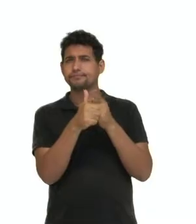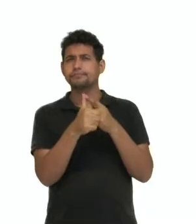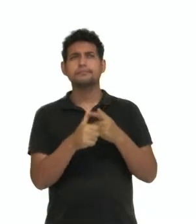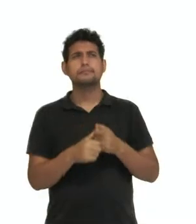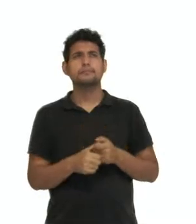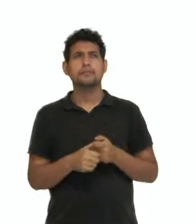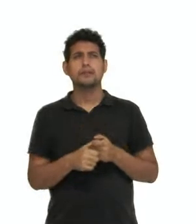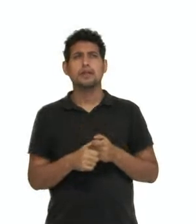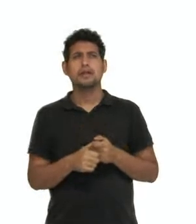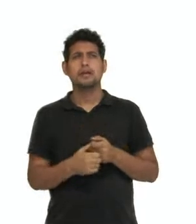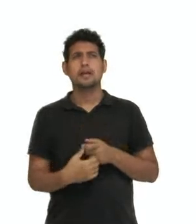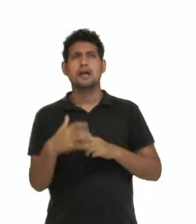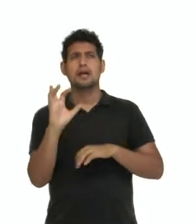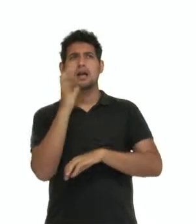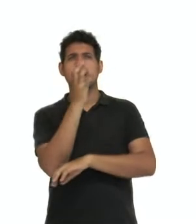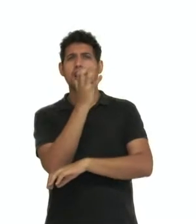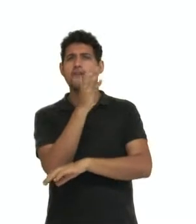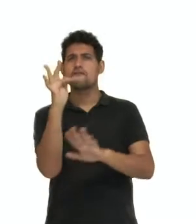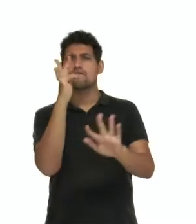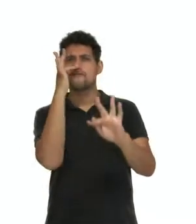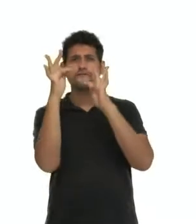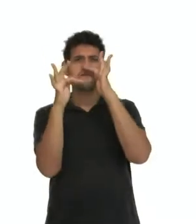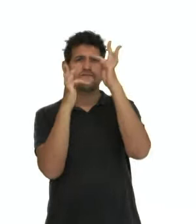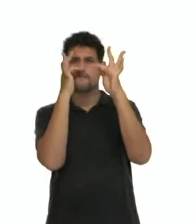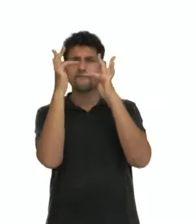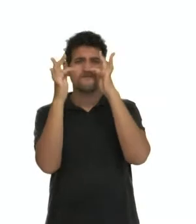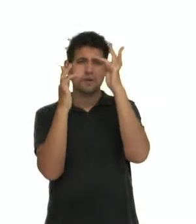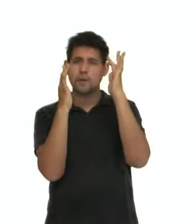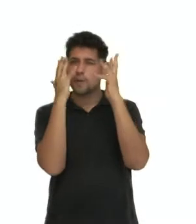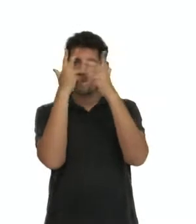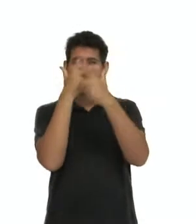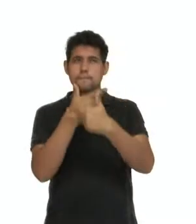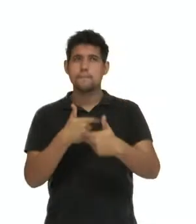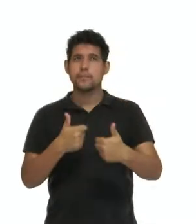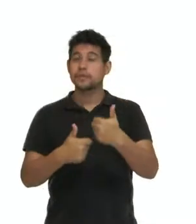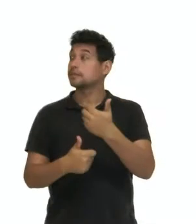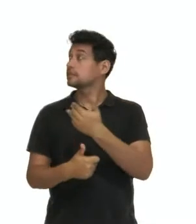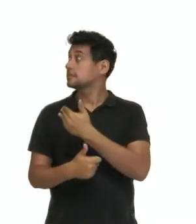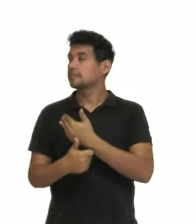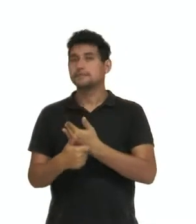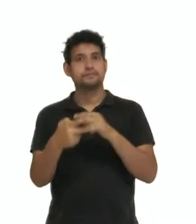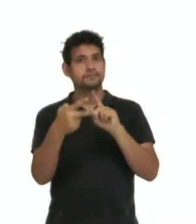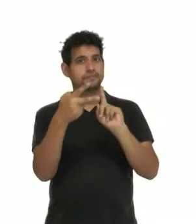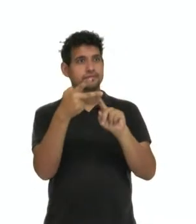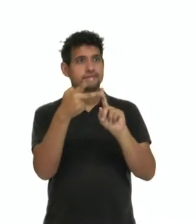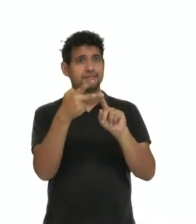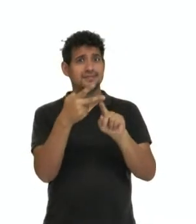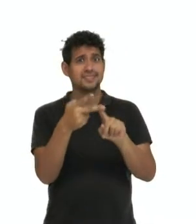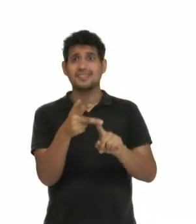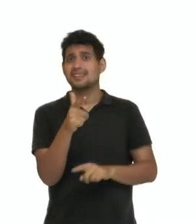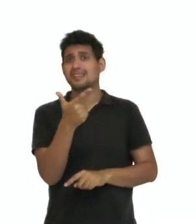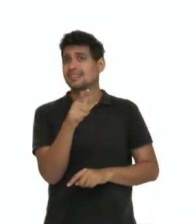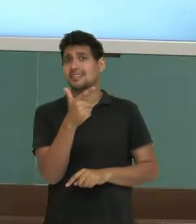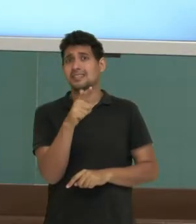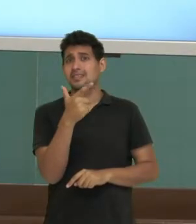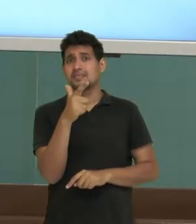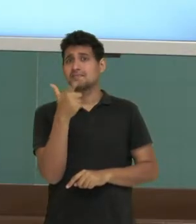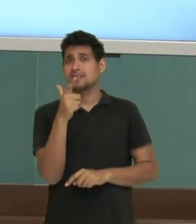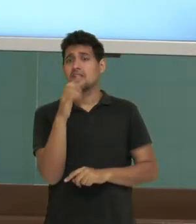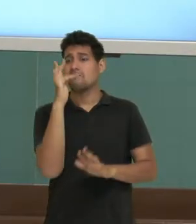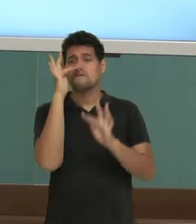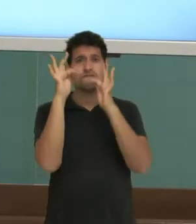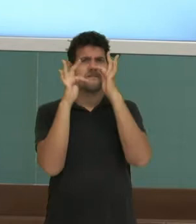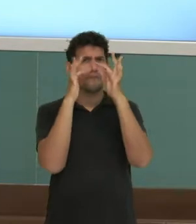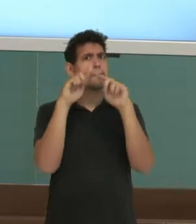Como as árvores estão floridas. Olha que lindas que elas estão. Na segunda, não tem as flores, mas elas estão